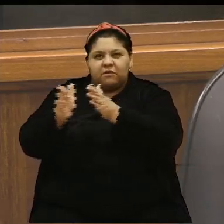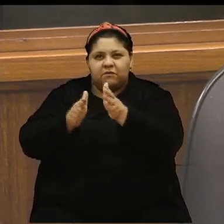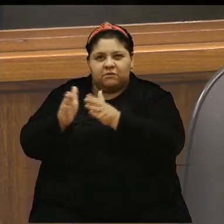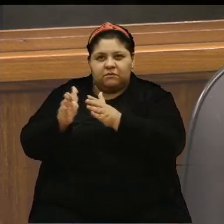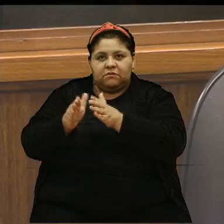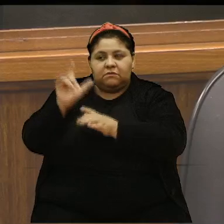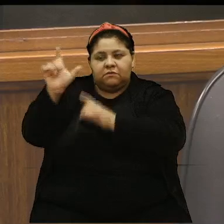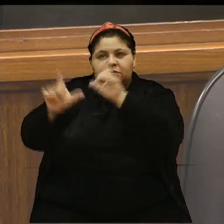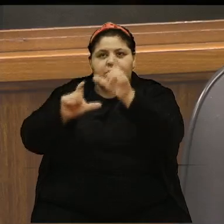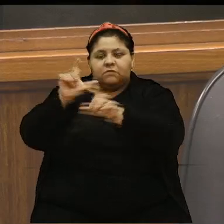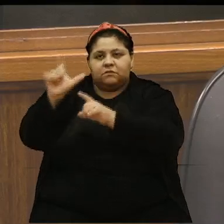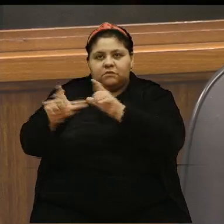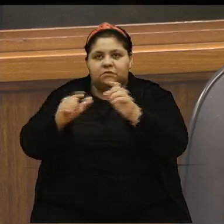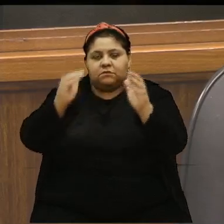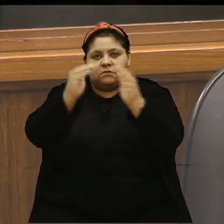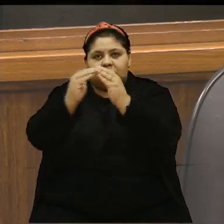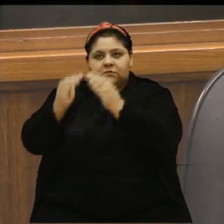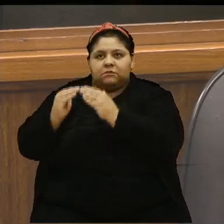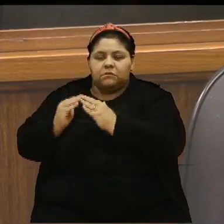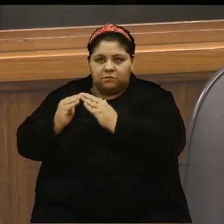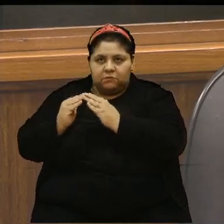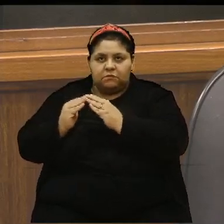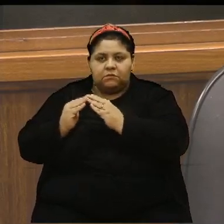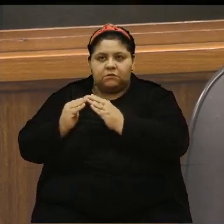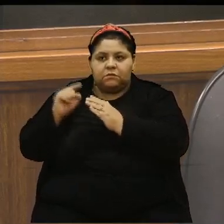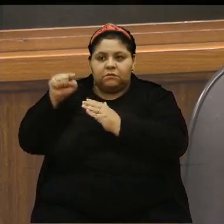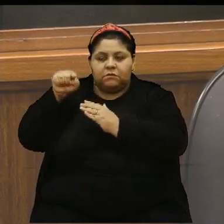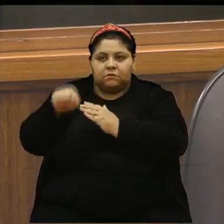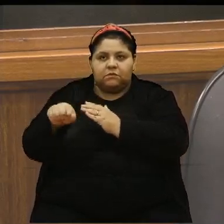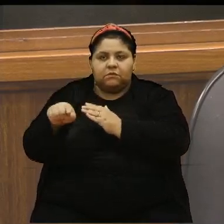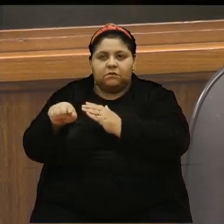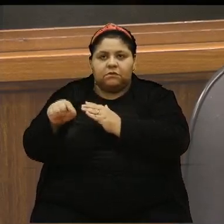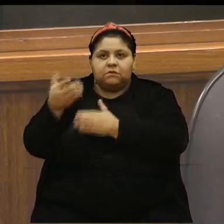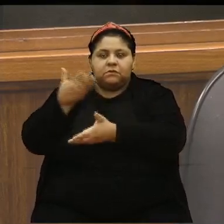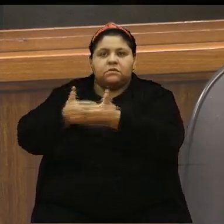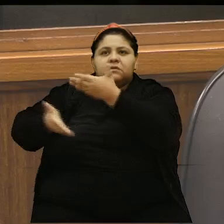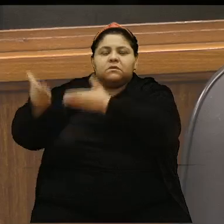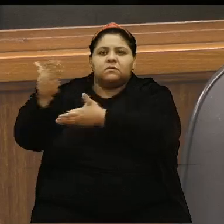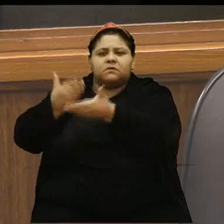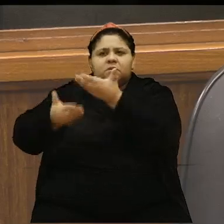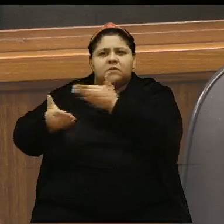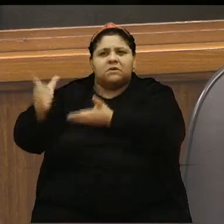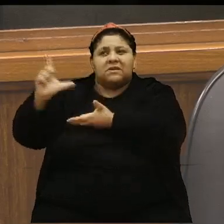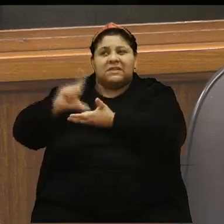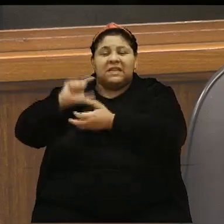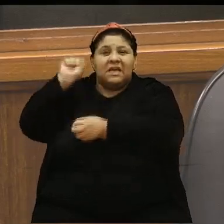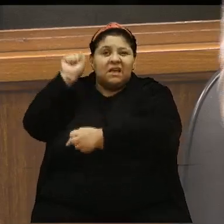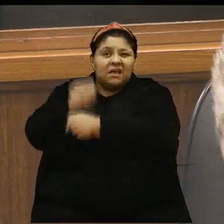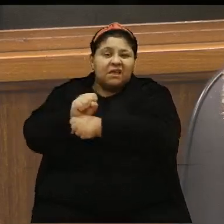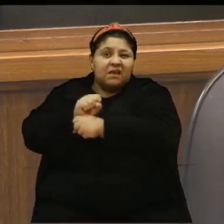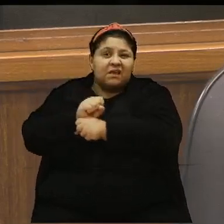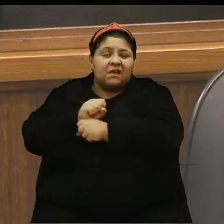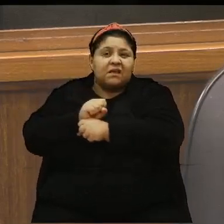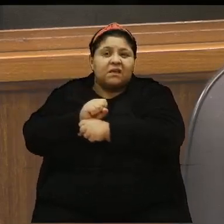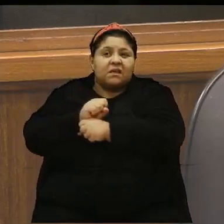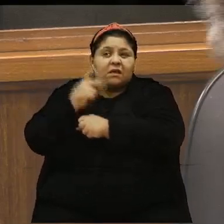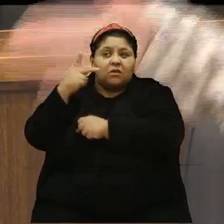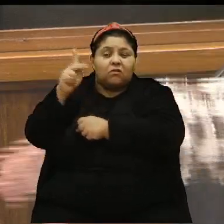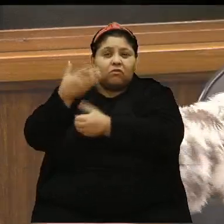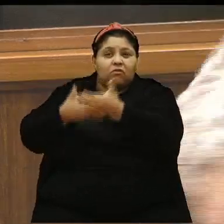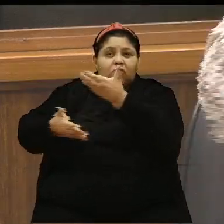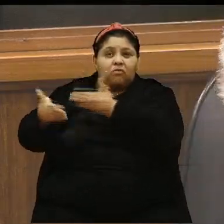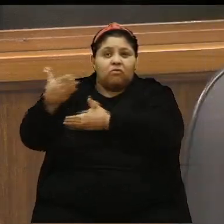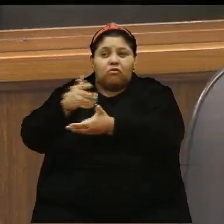as pessoas, moradores e moradoras que vão lá para serem atendidos, têm que esperar o seu atendimento